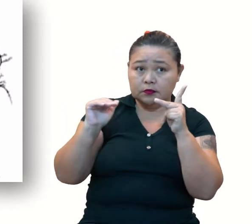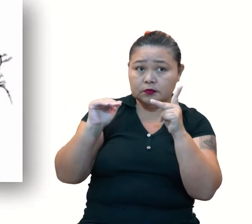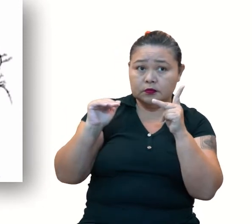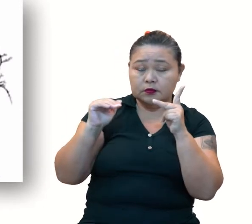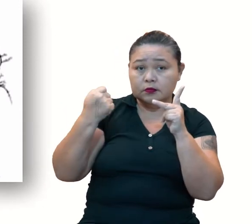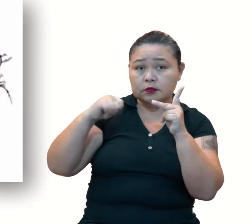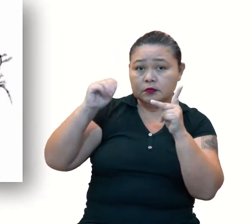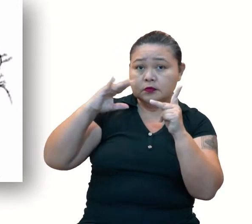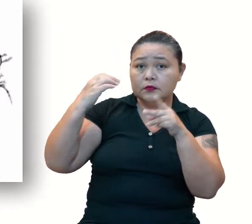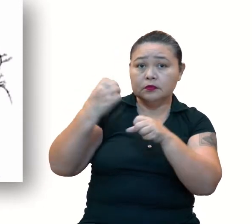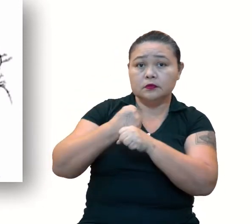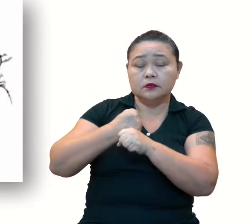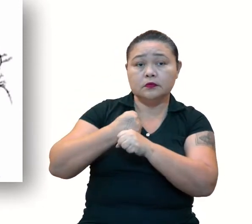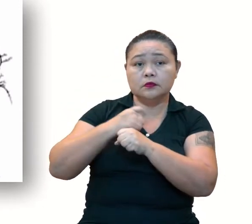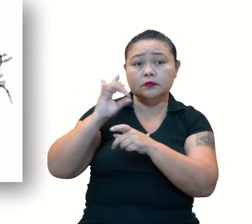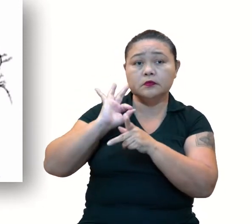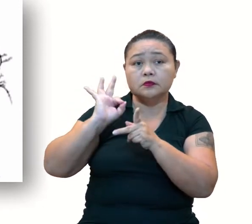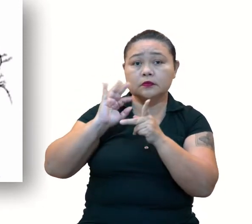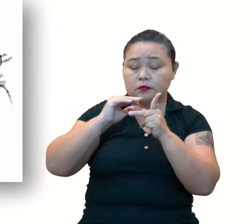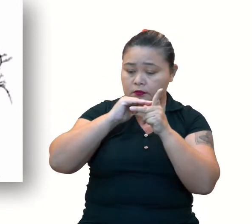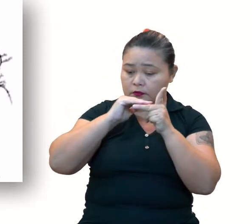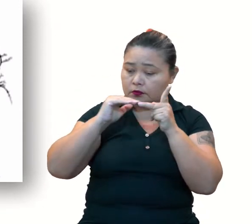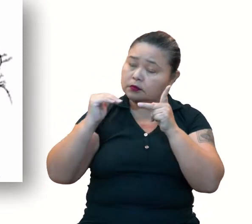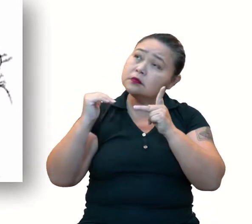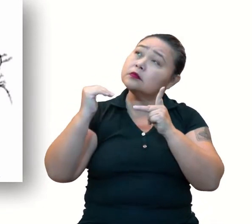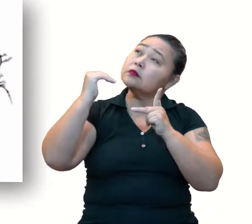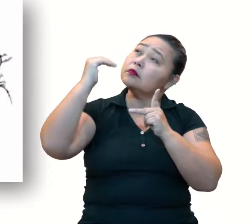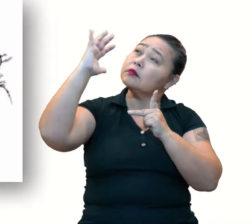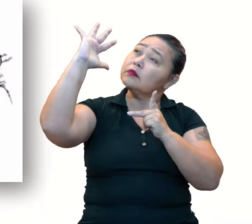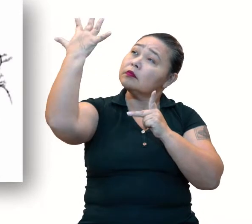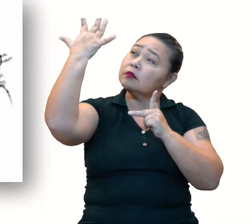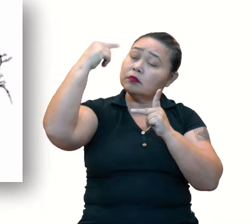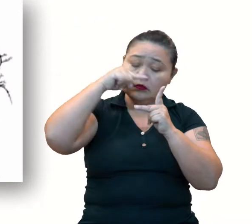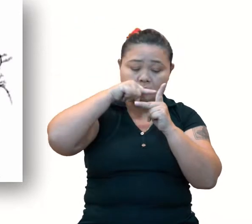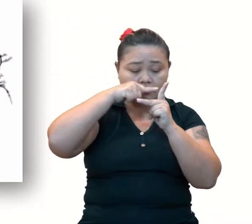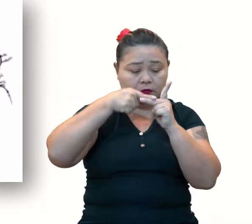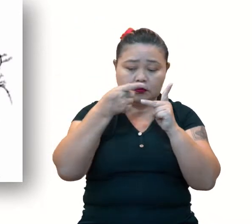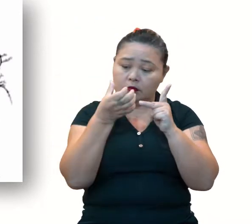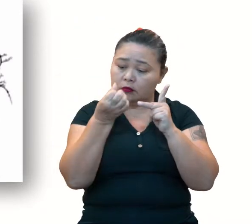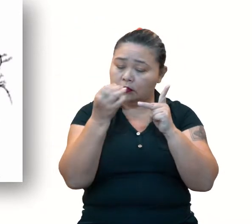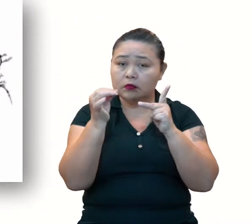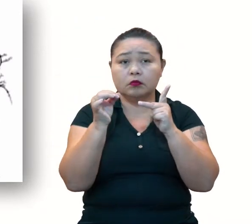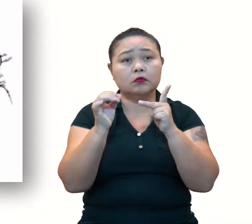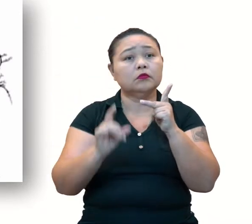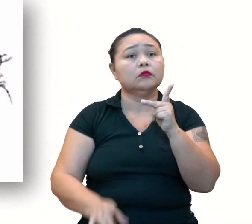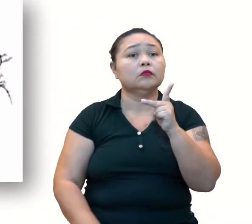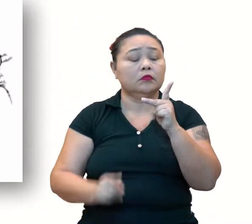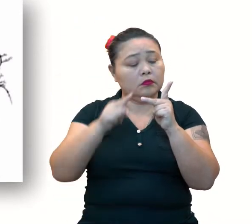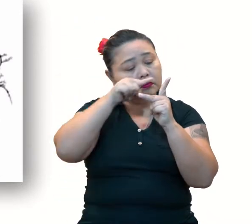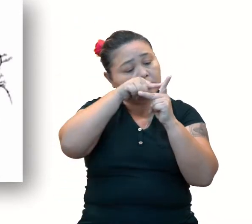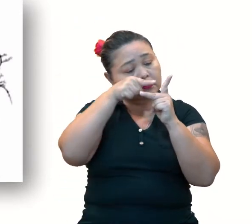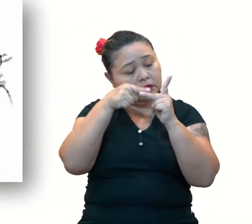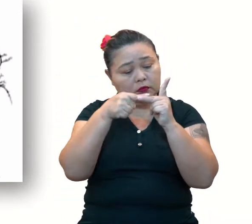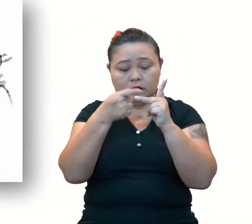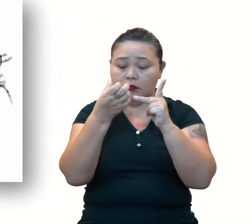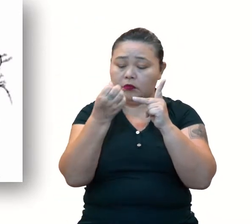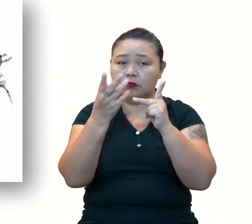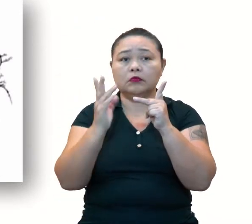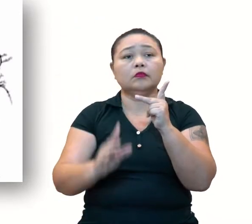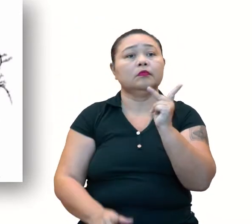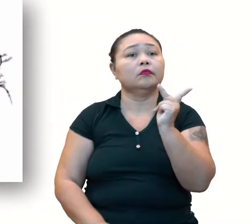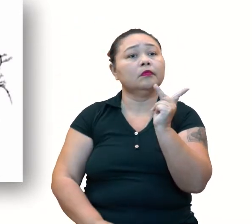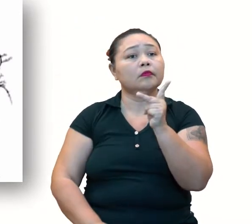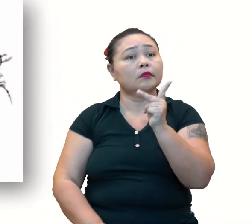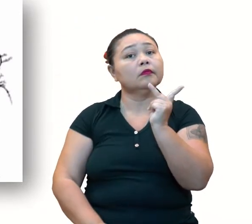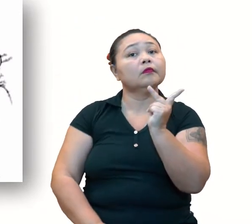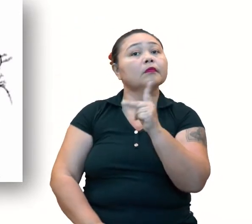precisar somar nada agora. Conseguiu enxergar o topo da árvore com um ângulo de 60 graus. Então, aqui o meu ângulo é 60 graus.